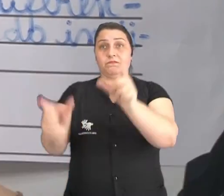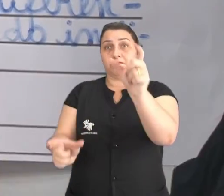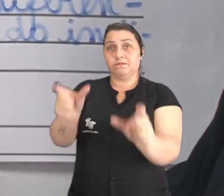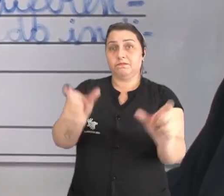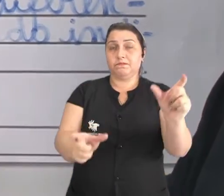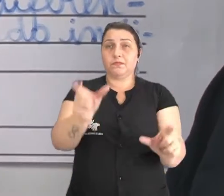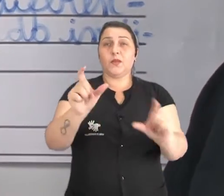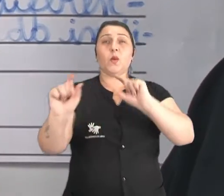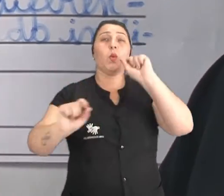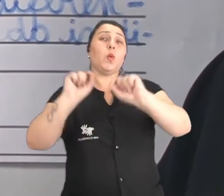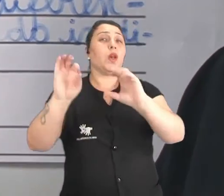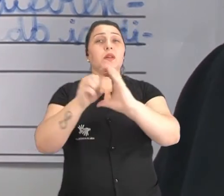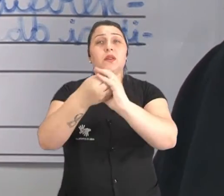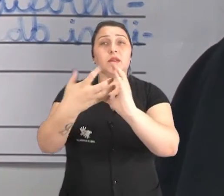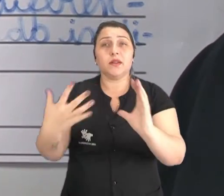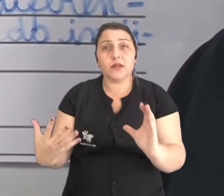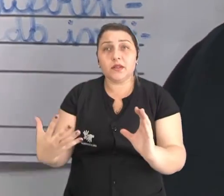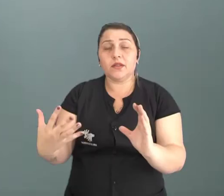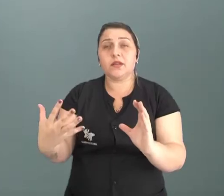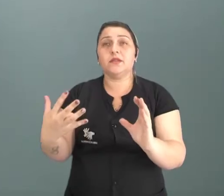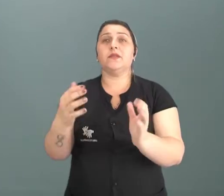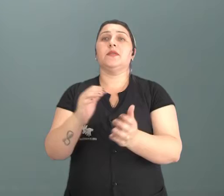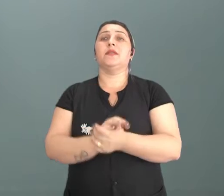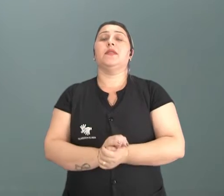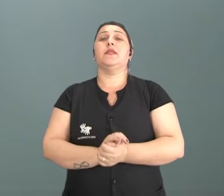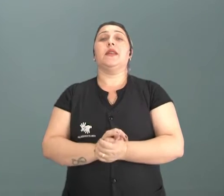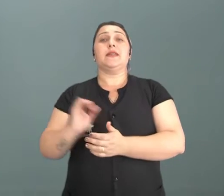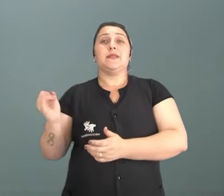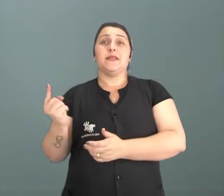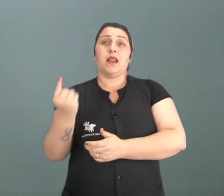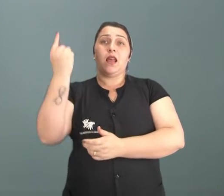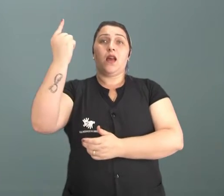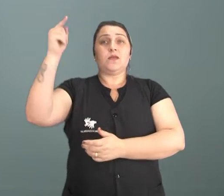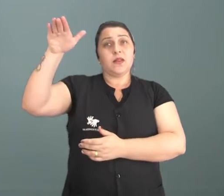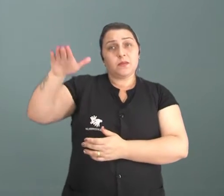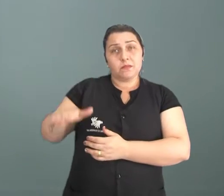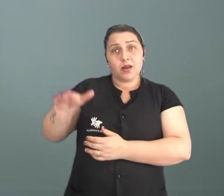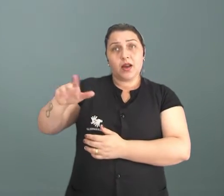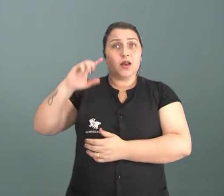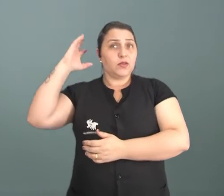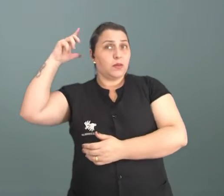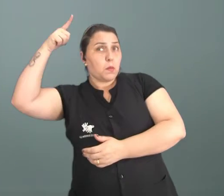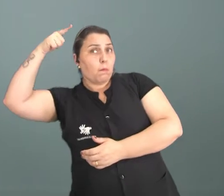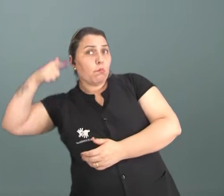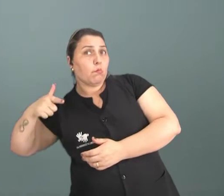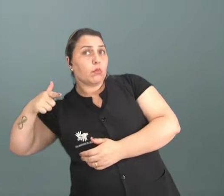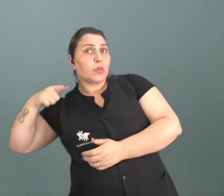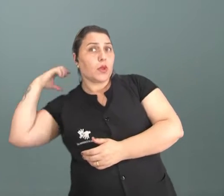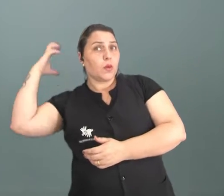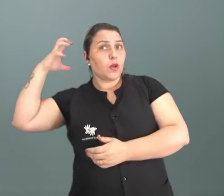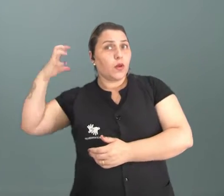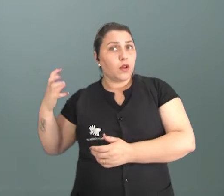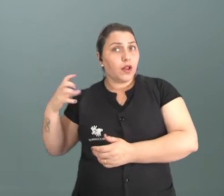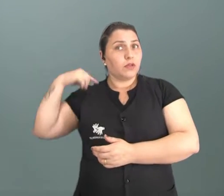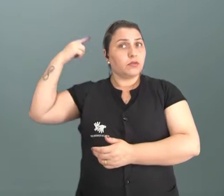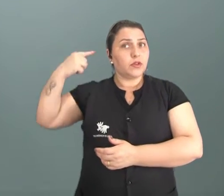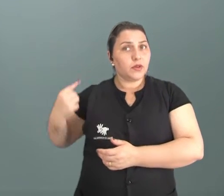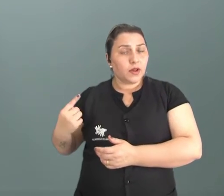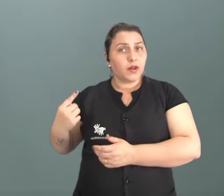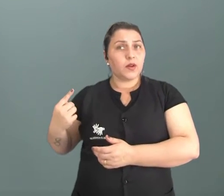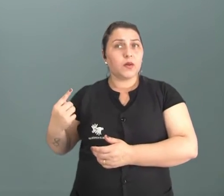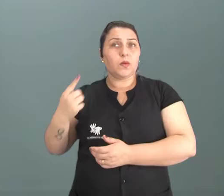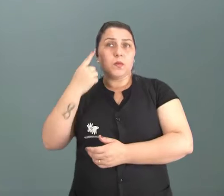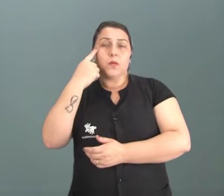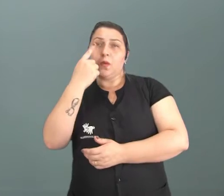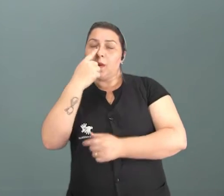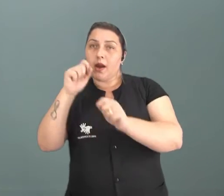indivíduo. O que é característica? Se ele é alto, se ele é baixo, o cabelo dele é liso ou é enrolado, o olho